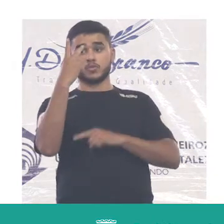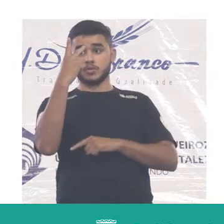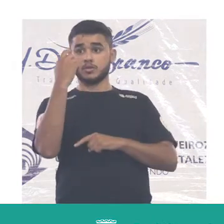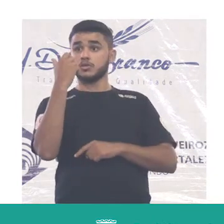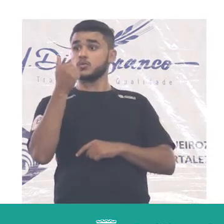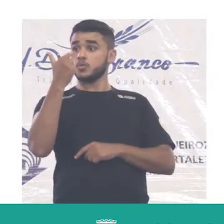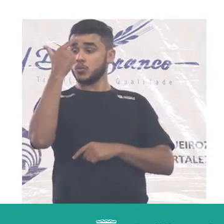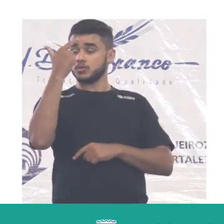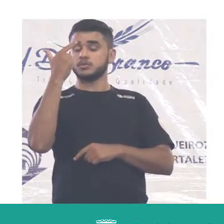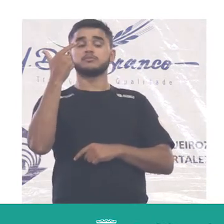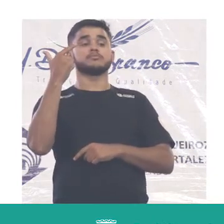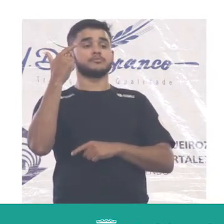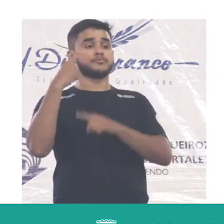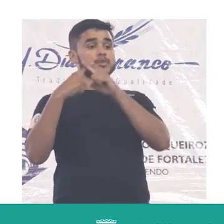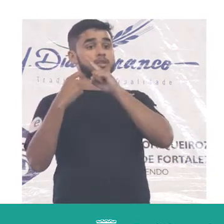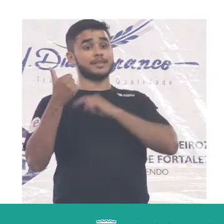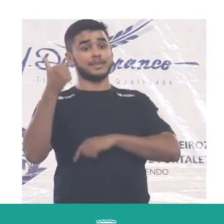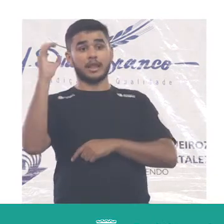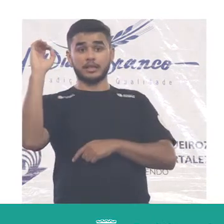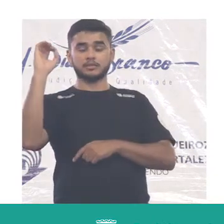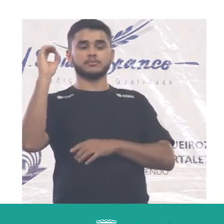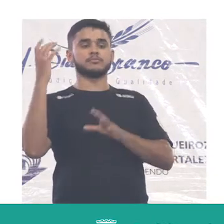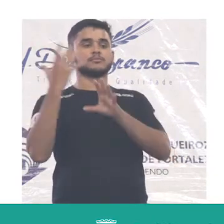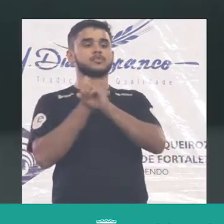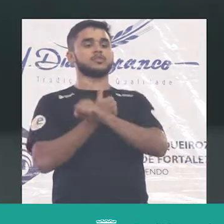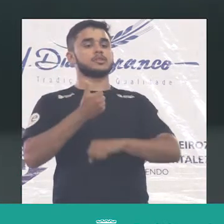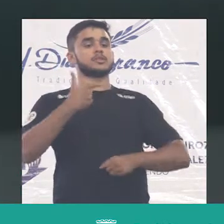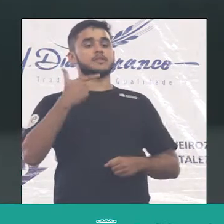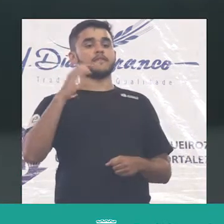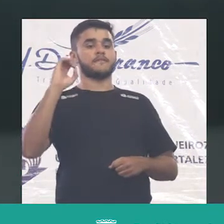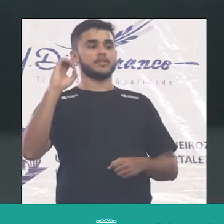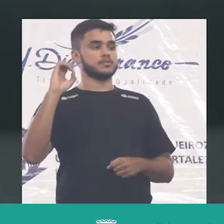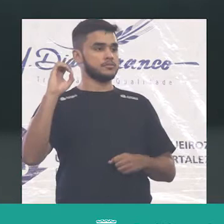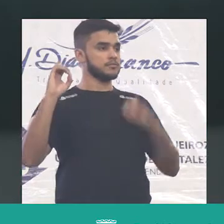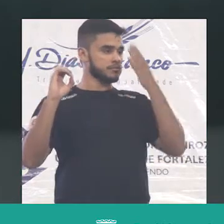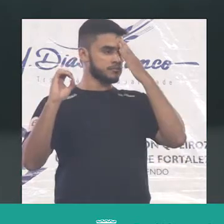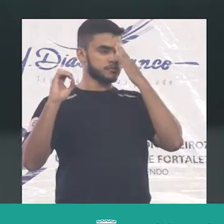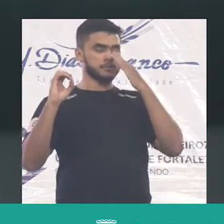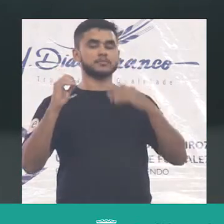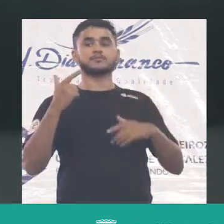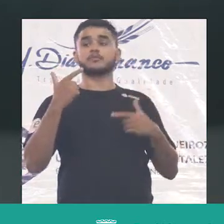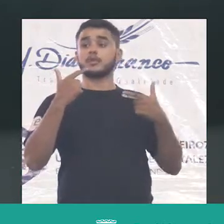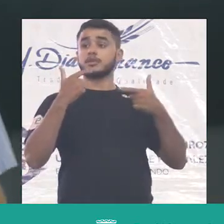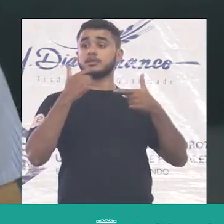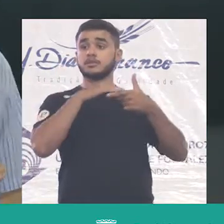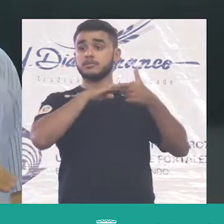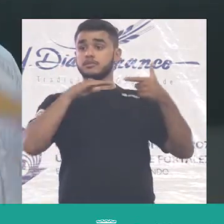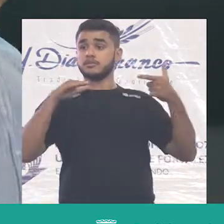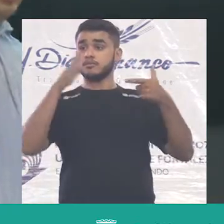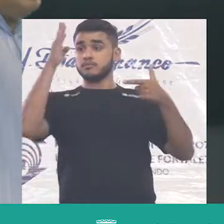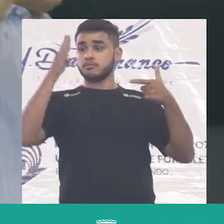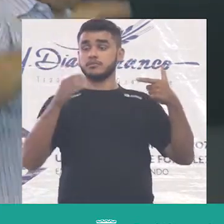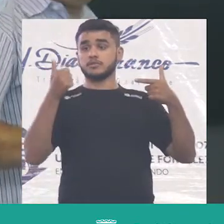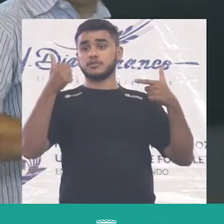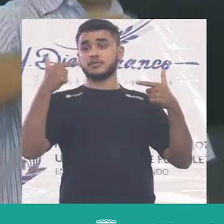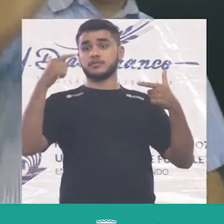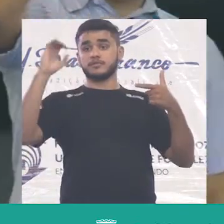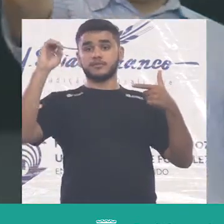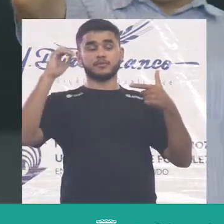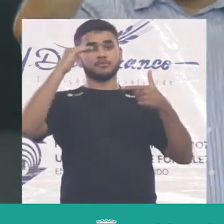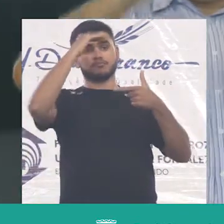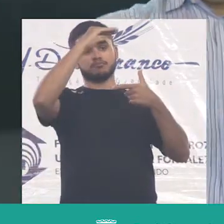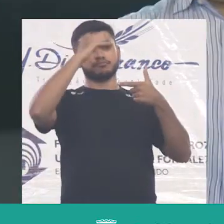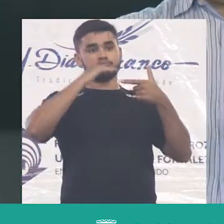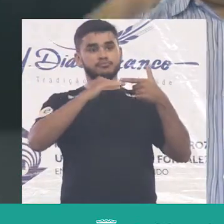Vezes 10, 120. Então você tem 120 na lateral. E tem 12 em cada uma